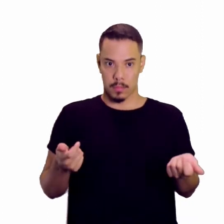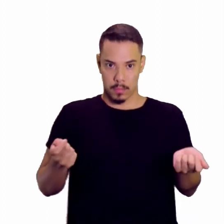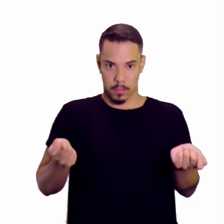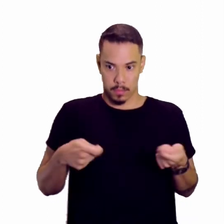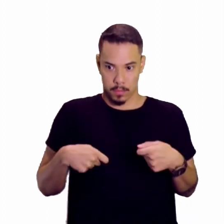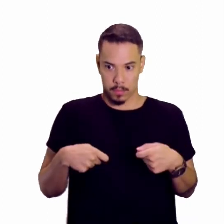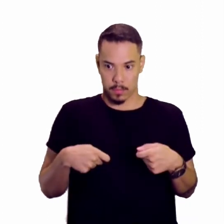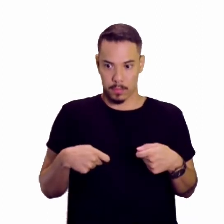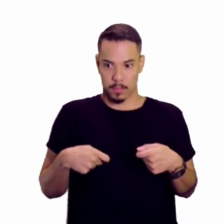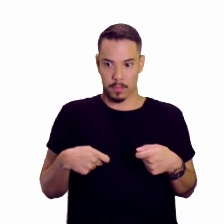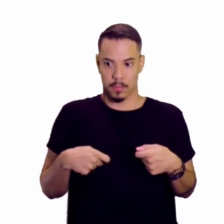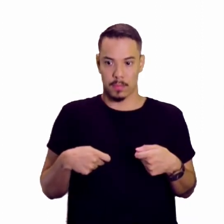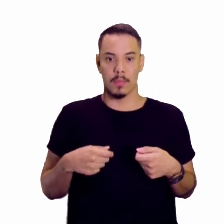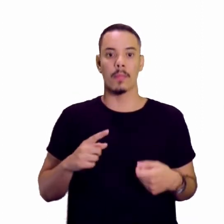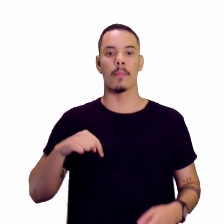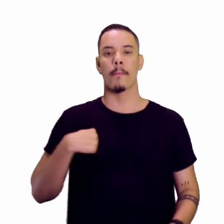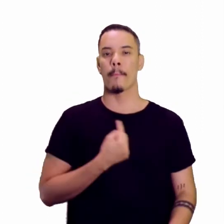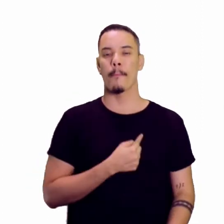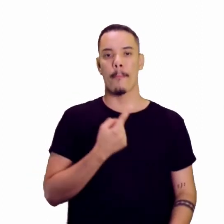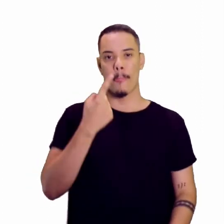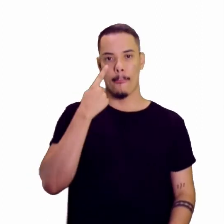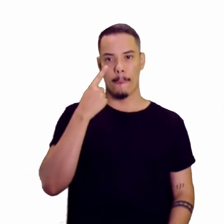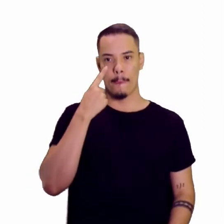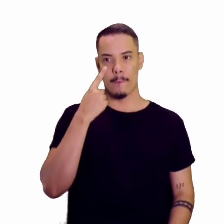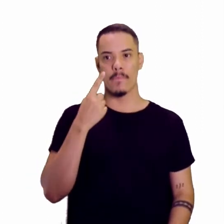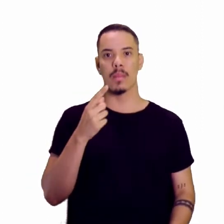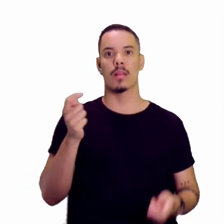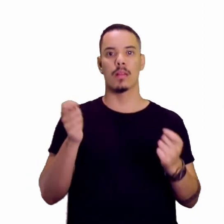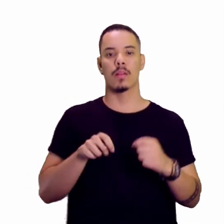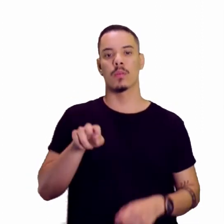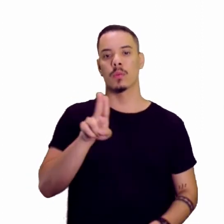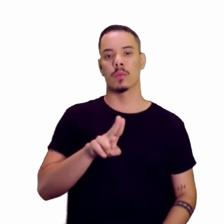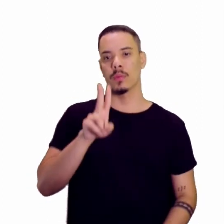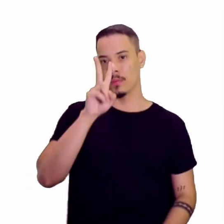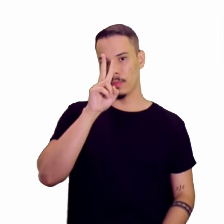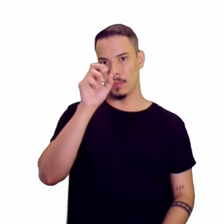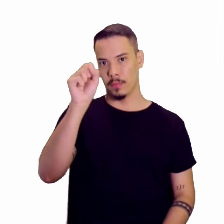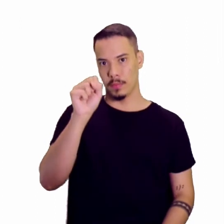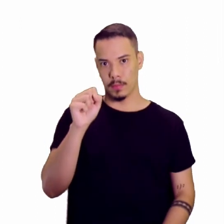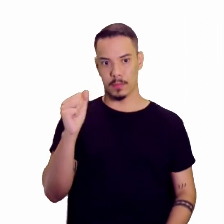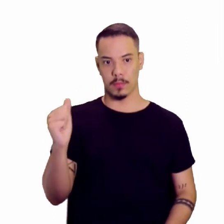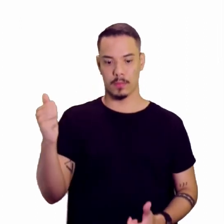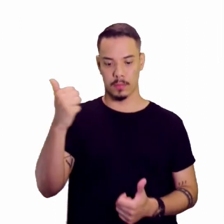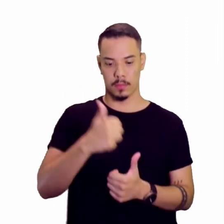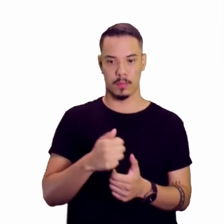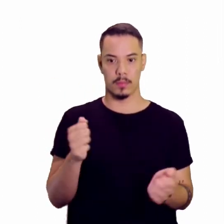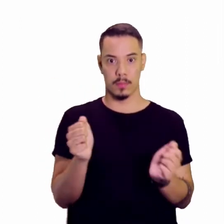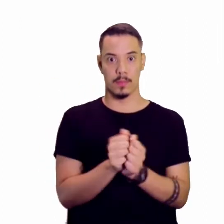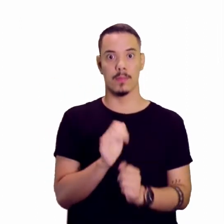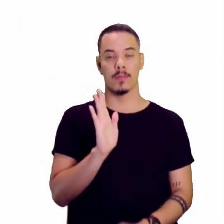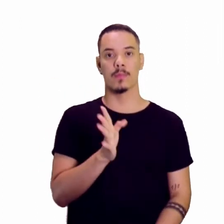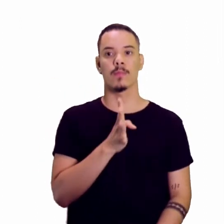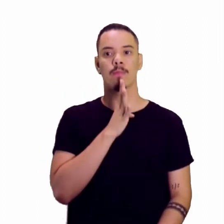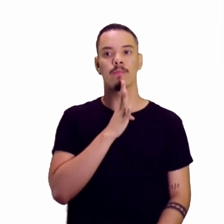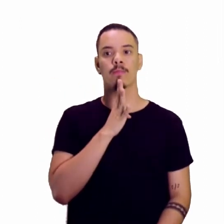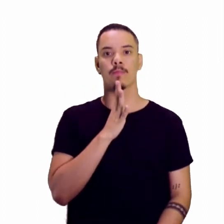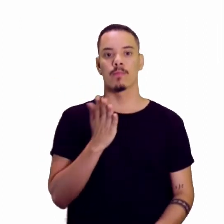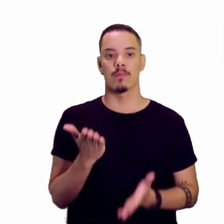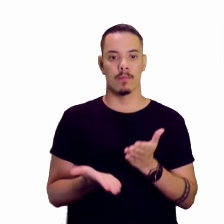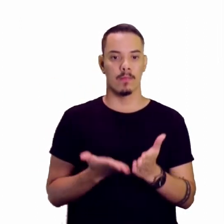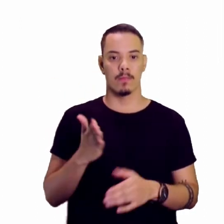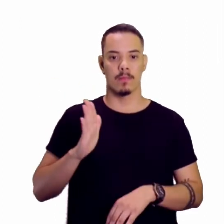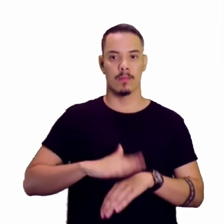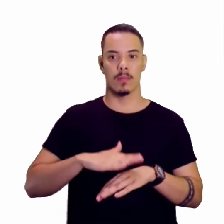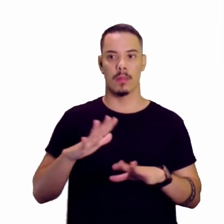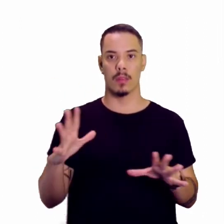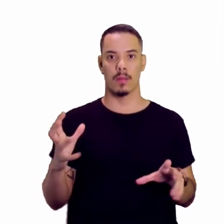assim? Aí nós vimos que basta usar a questão da força. Faz uma força conhecida, aplica sobre ela e mede a